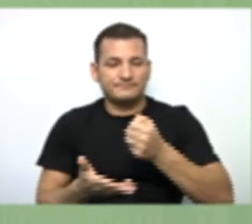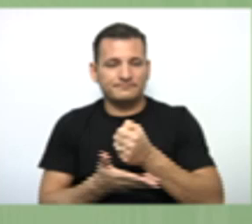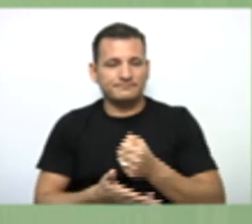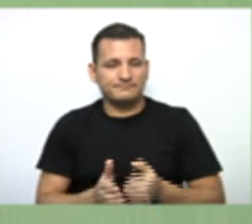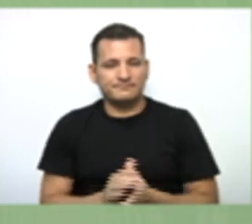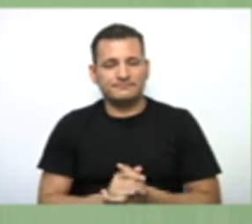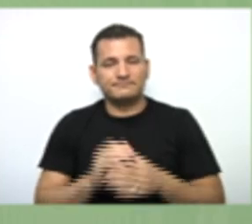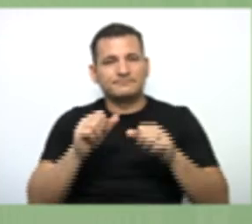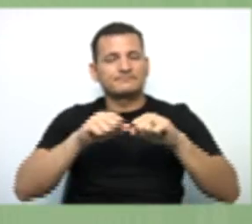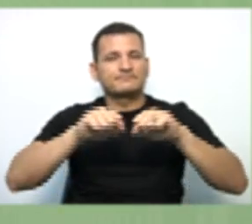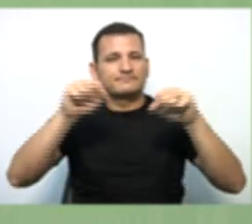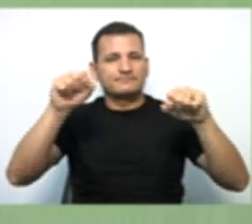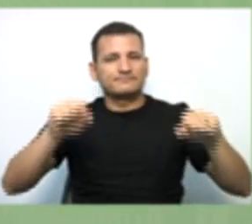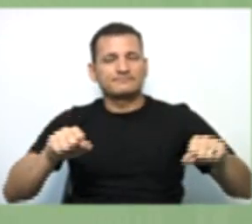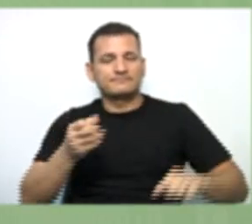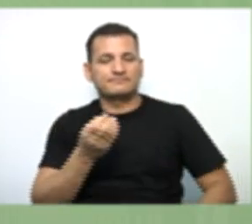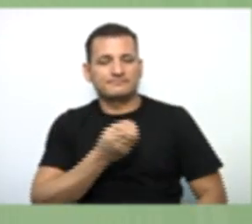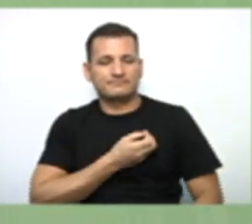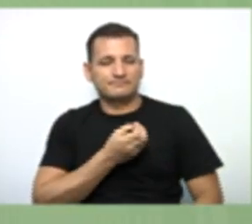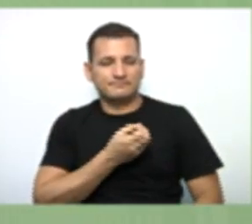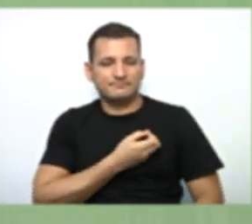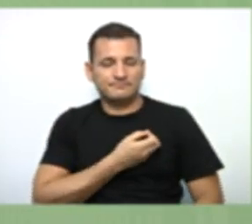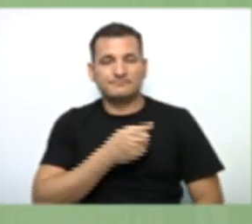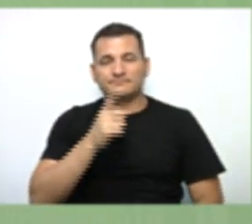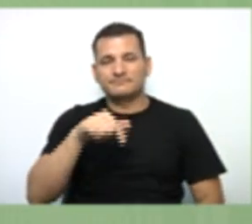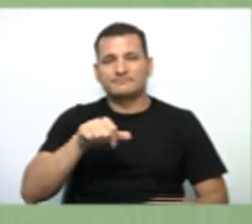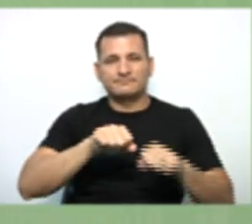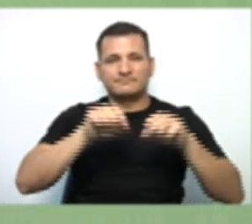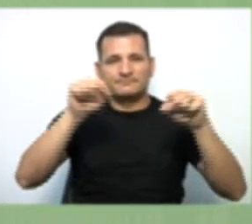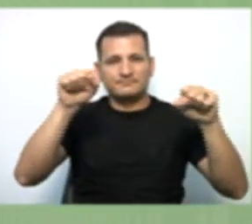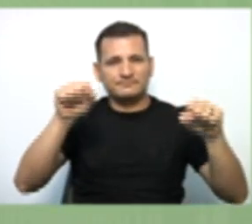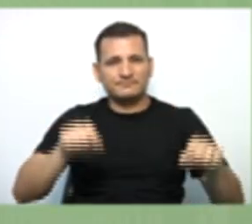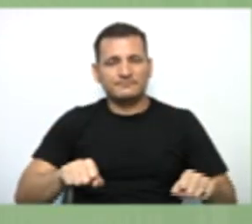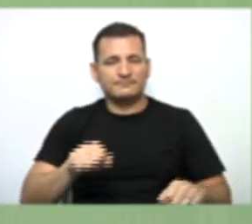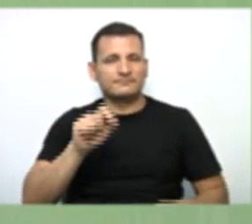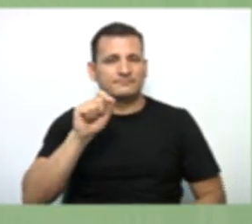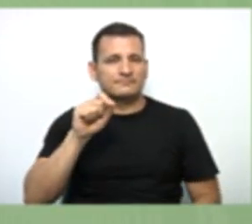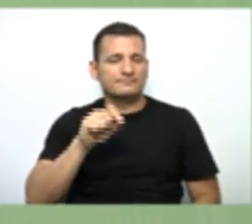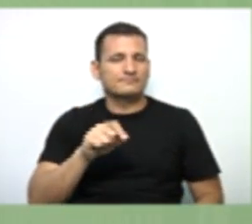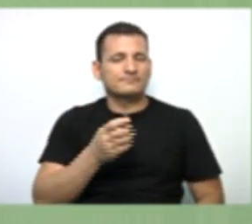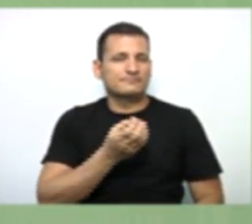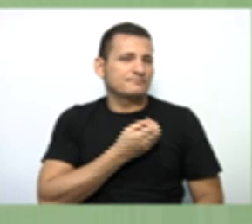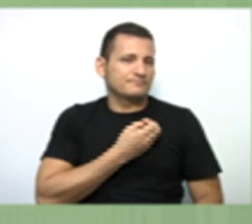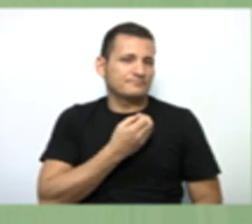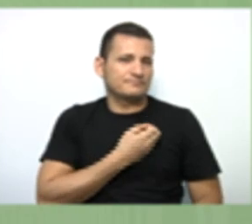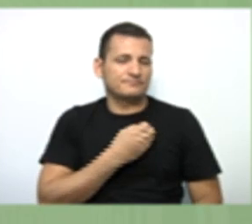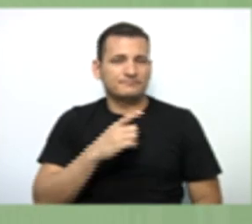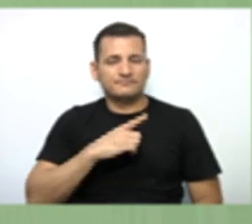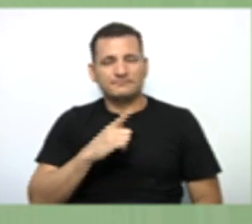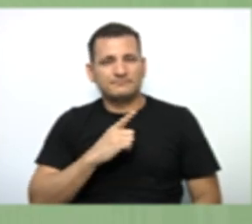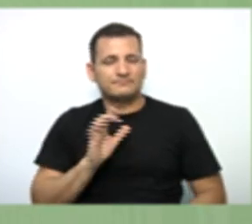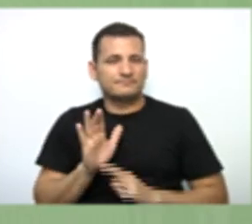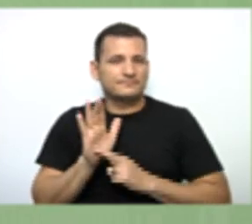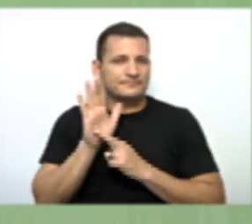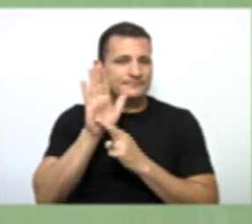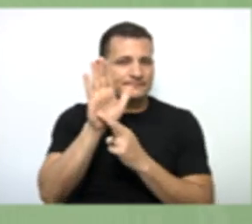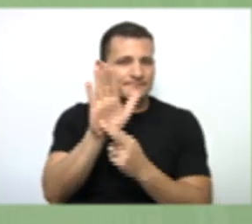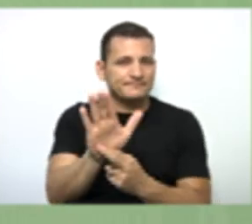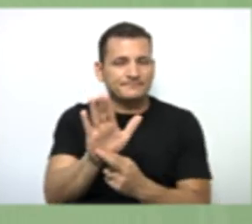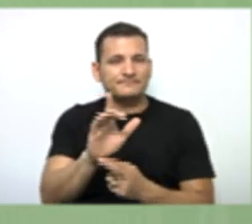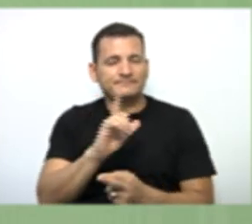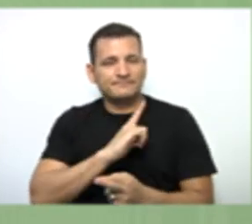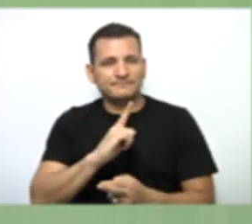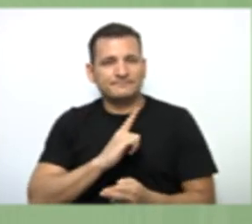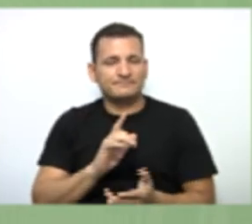Sistemas de numeração. Um sistema de numeração é um sistema em que o conjunto de números é representado por numerais. Cerca